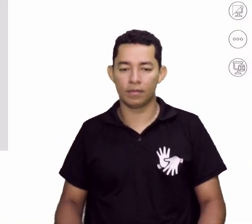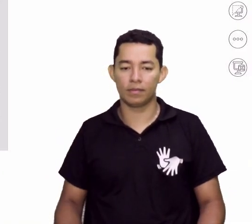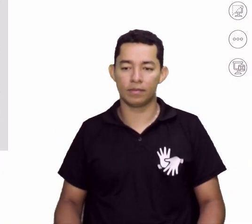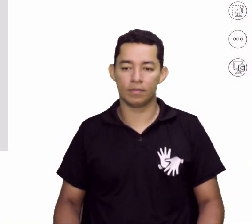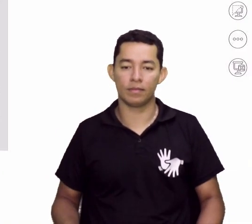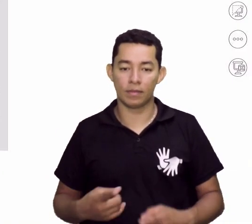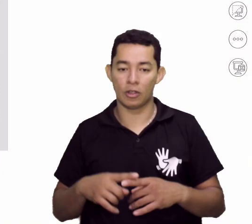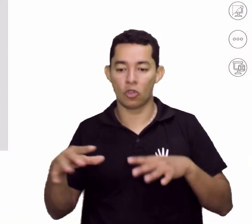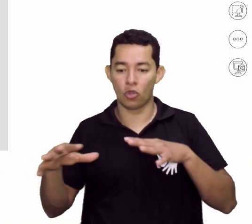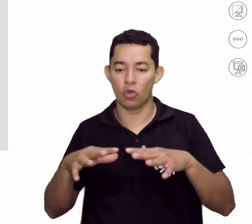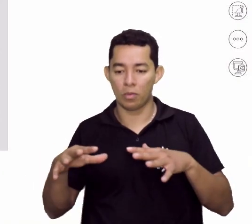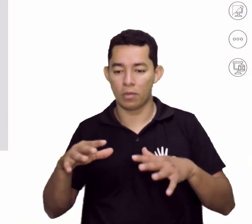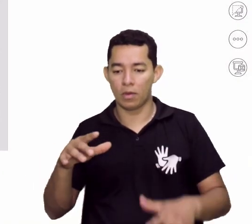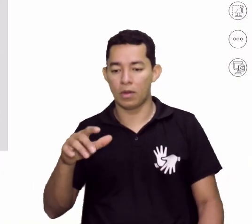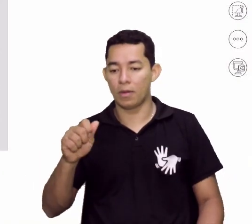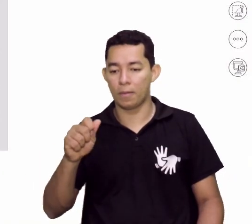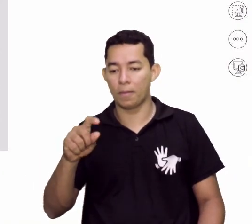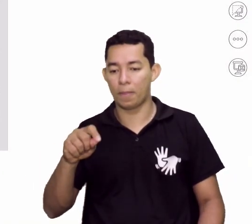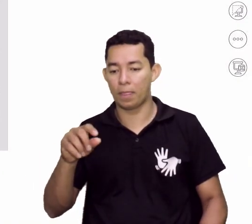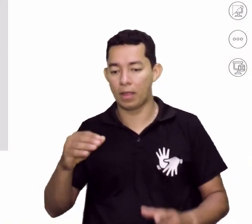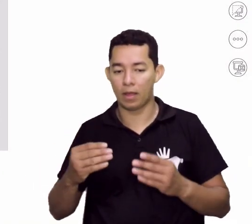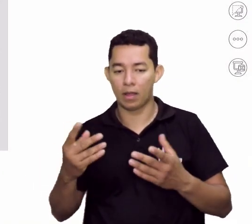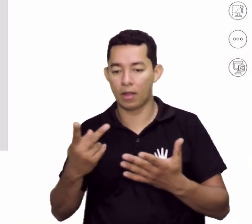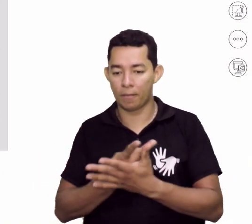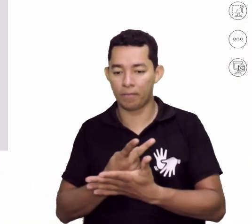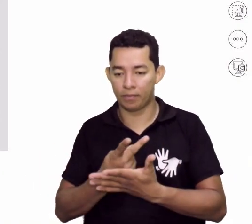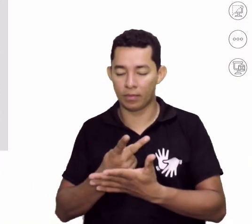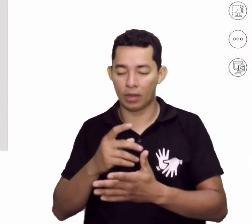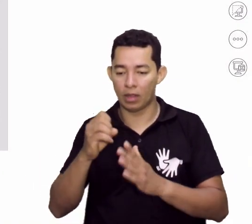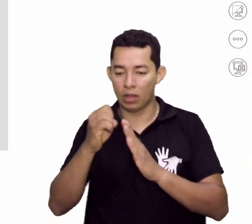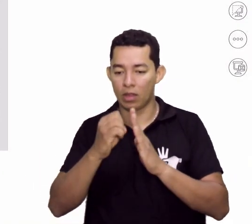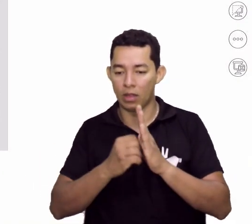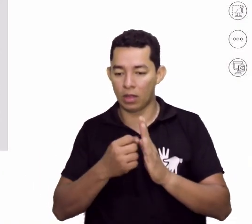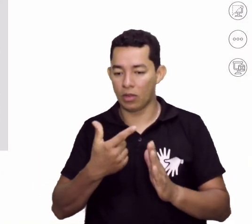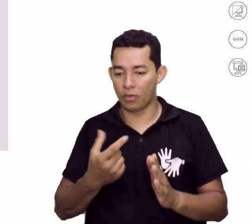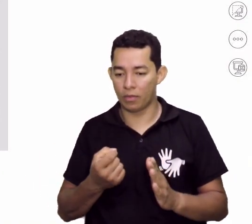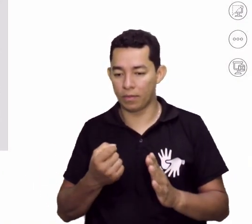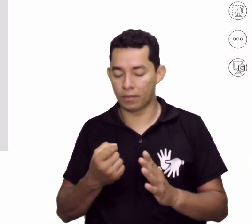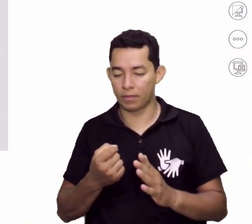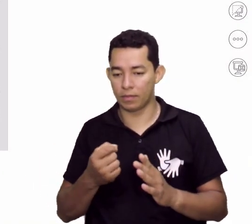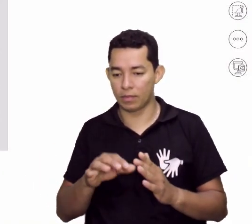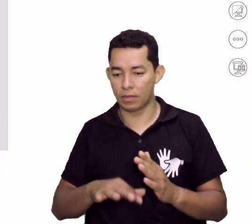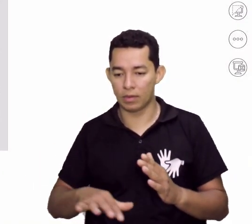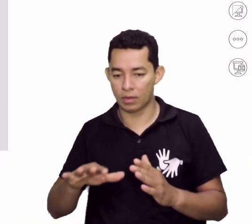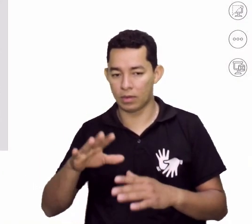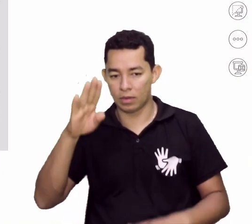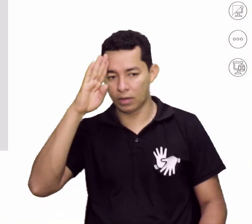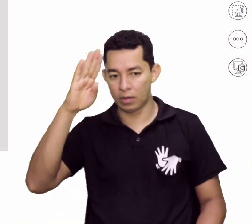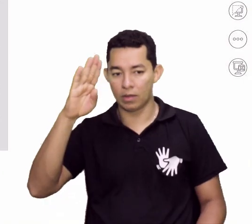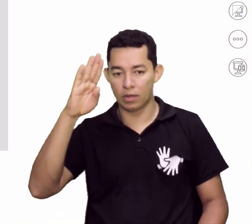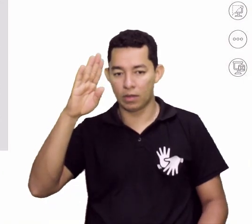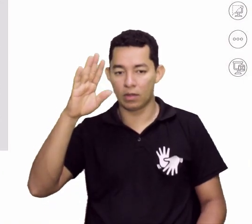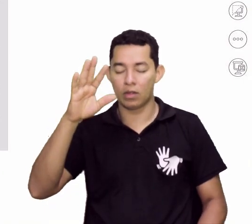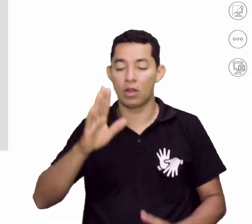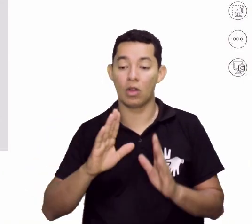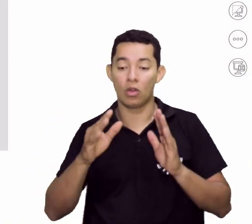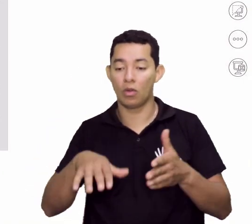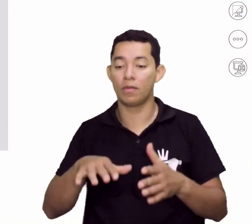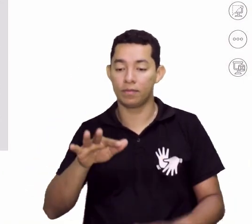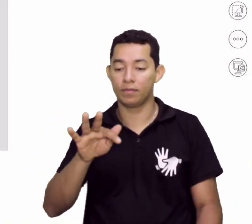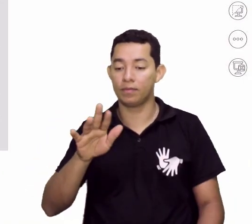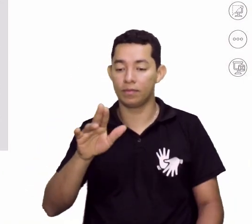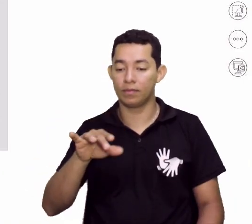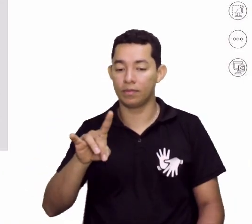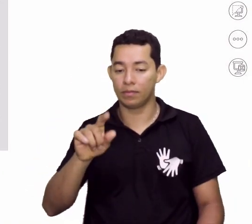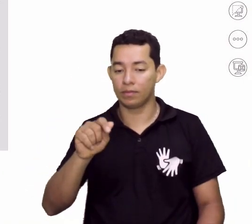artístico que surgiu no século XX nas artes plásticas principais. Fundadores, Pablo Picasso e Georges